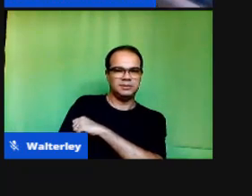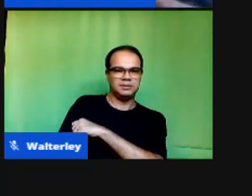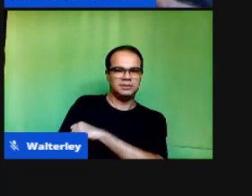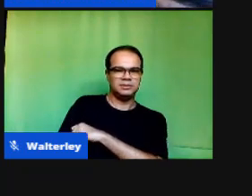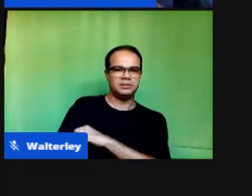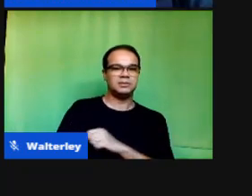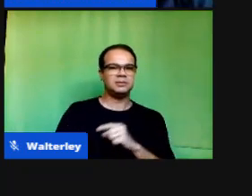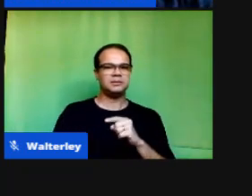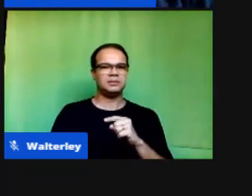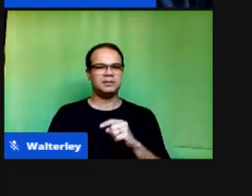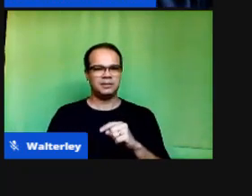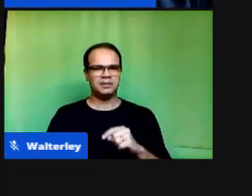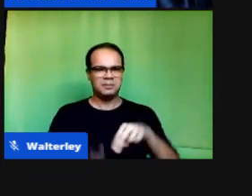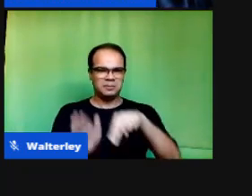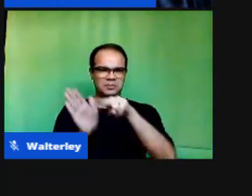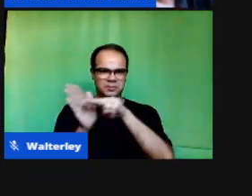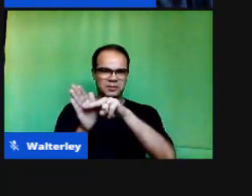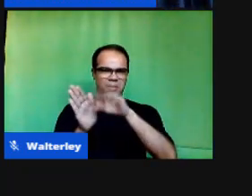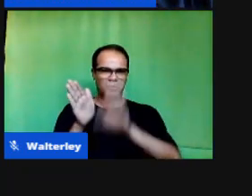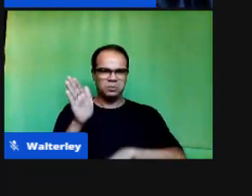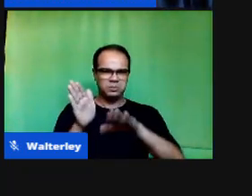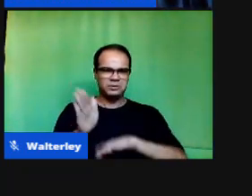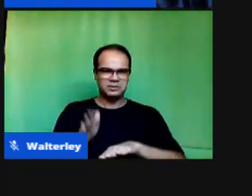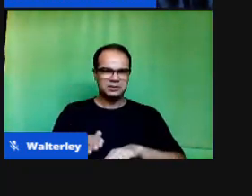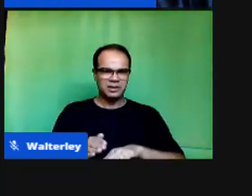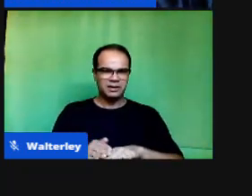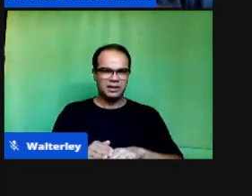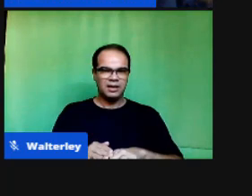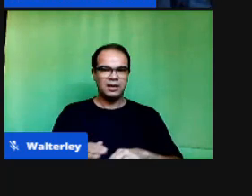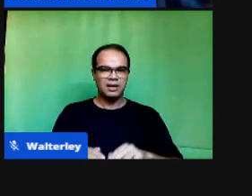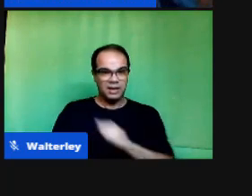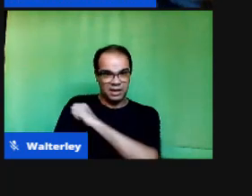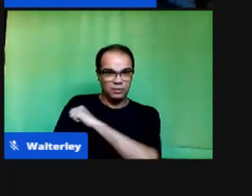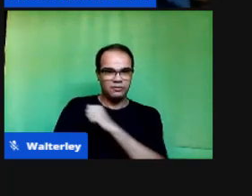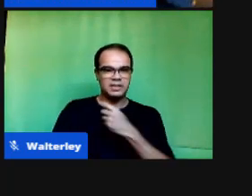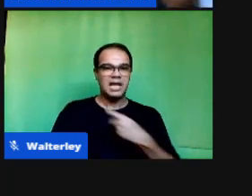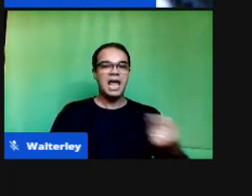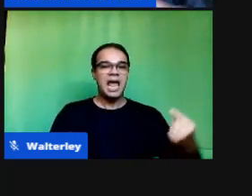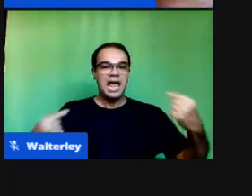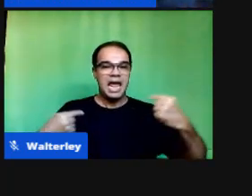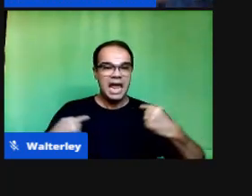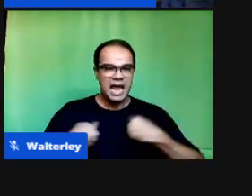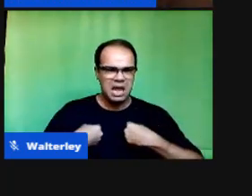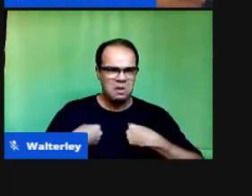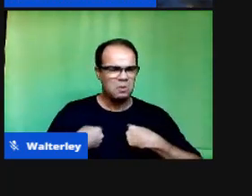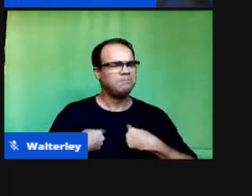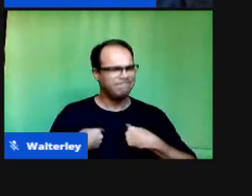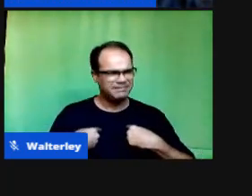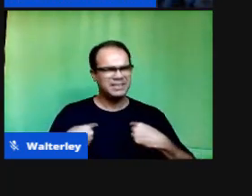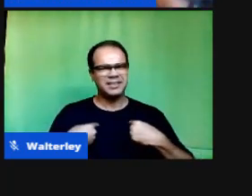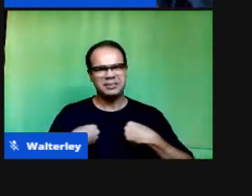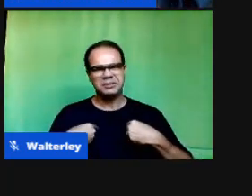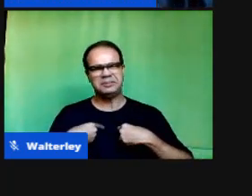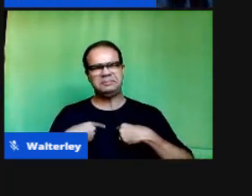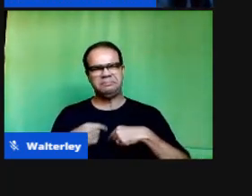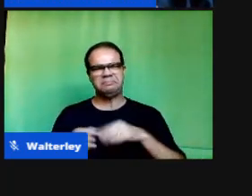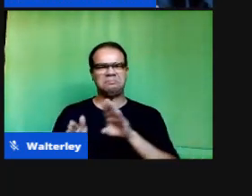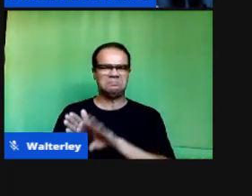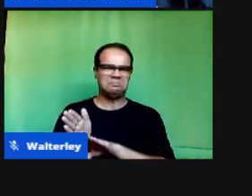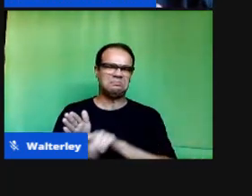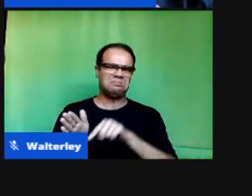Ele fala, o professor Rafael me deu nota baixa. Ou seja, quando a nota é boa, ele assume